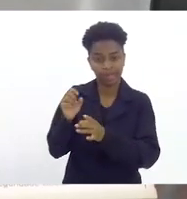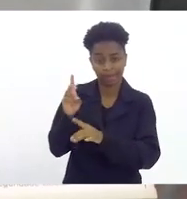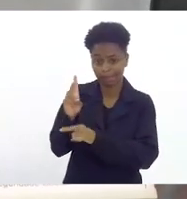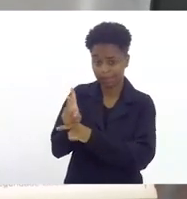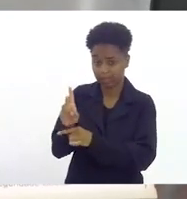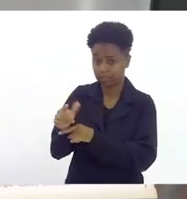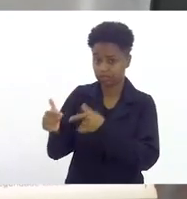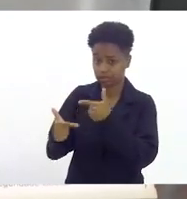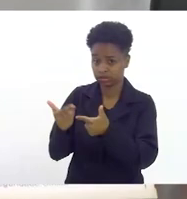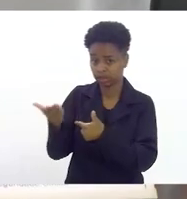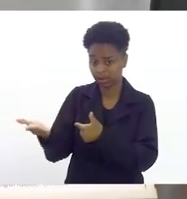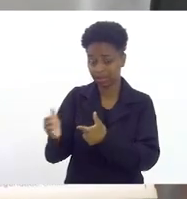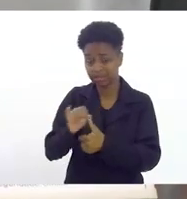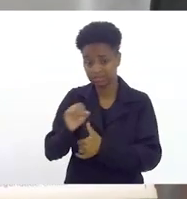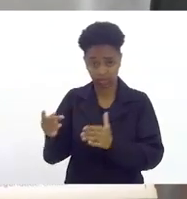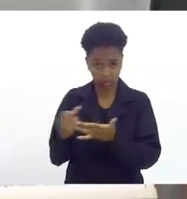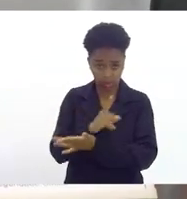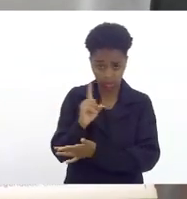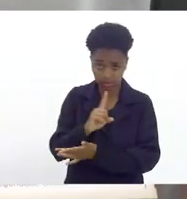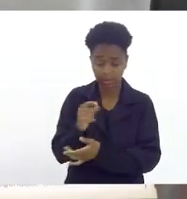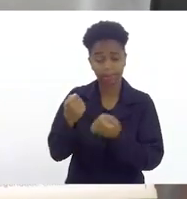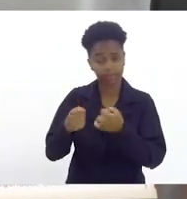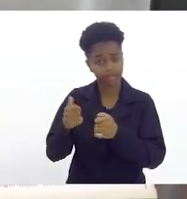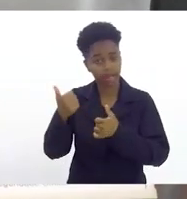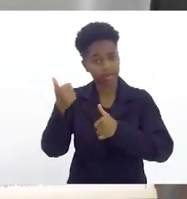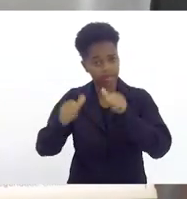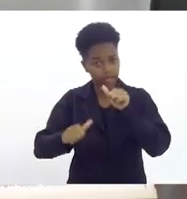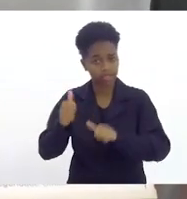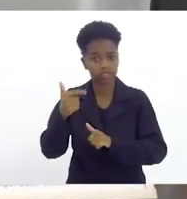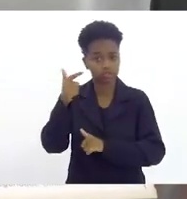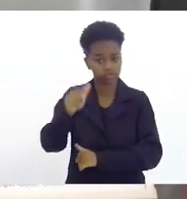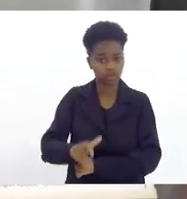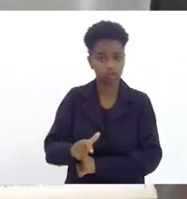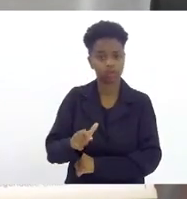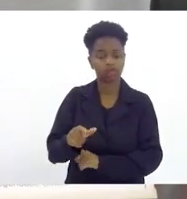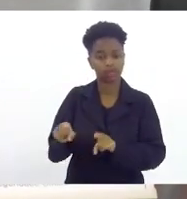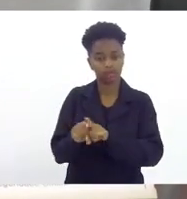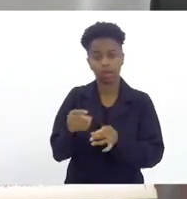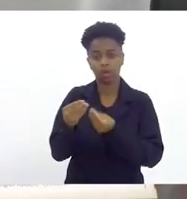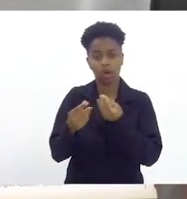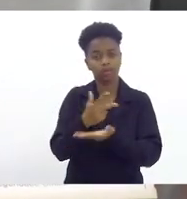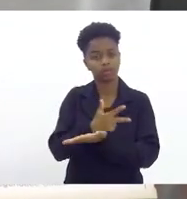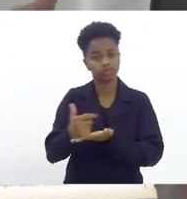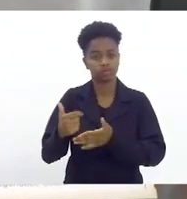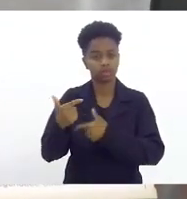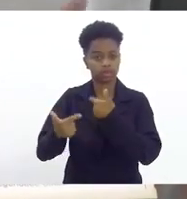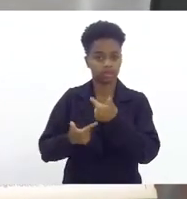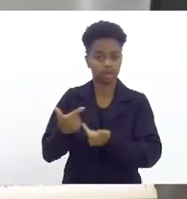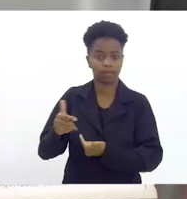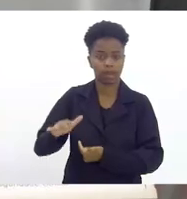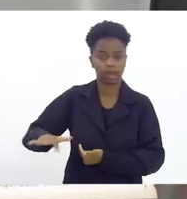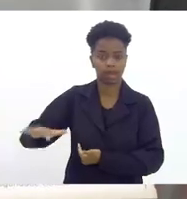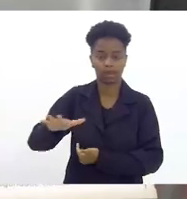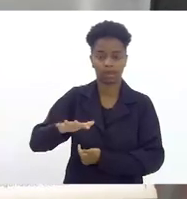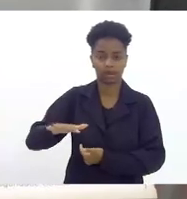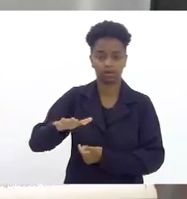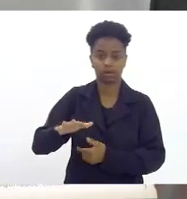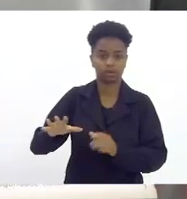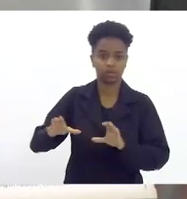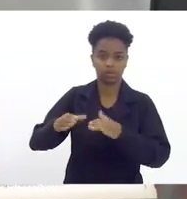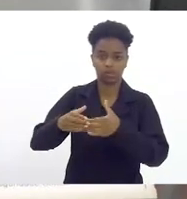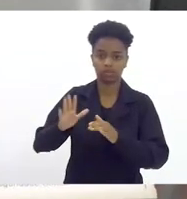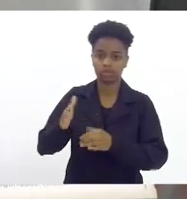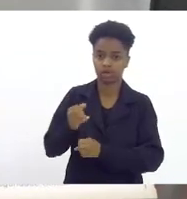caso não a gente precisa rever Inclusive a própria exploração desses serviços pelas mesmas companhias que fazem